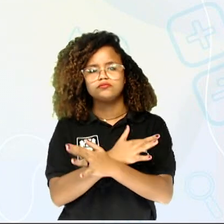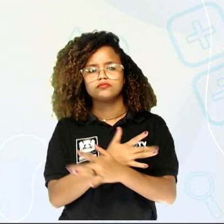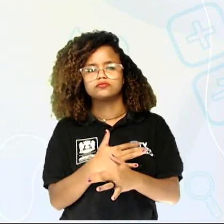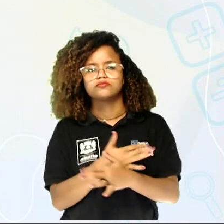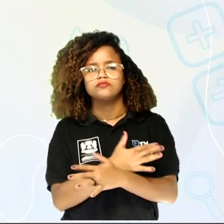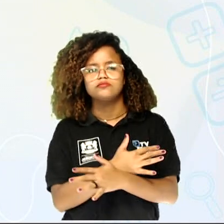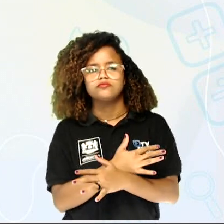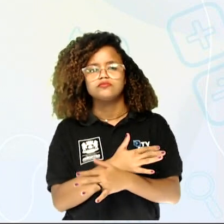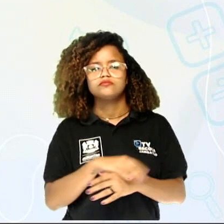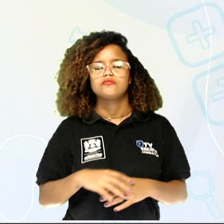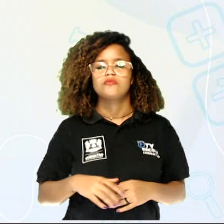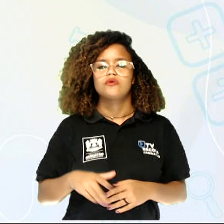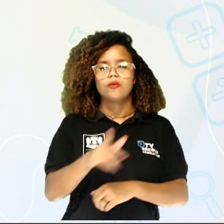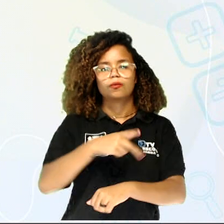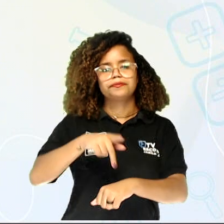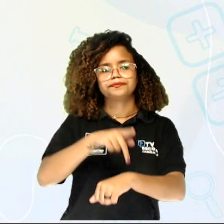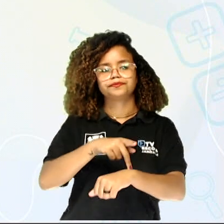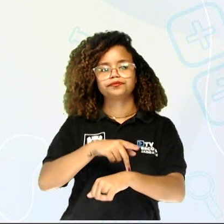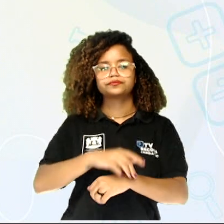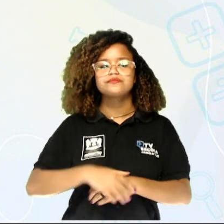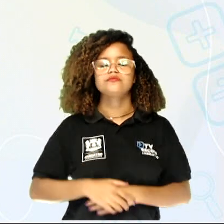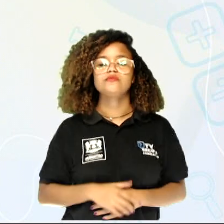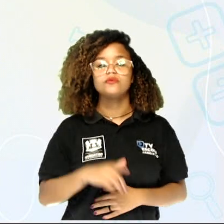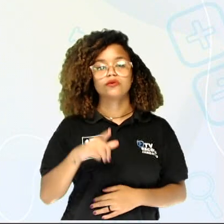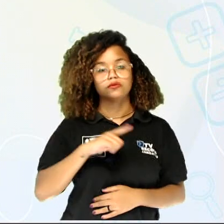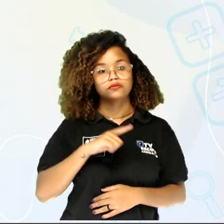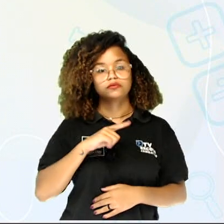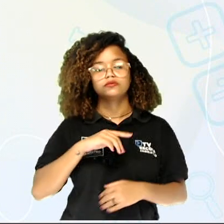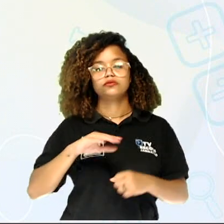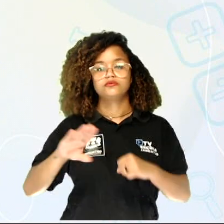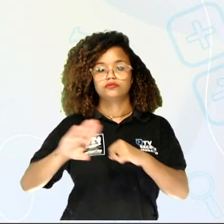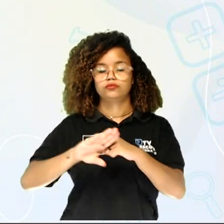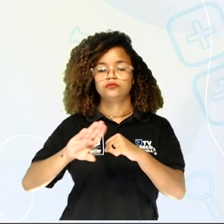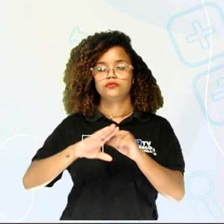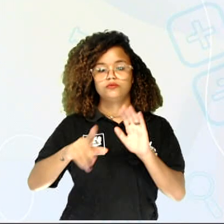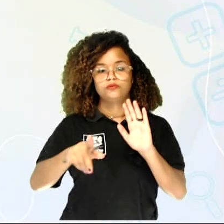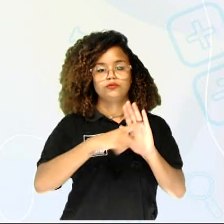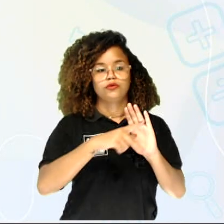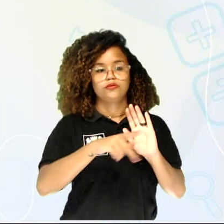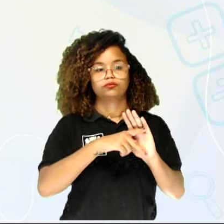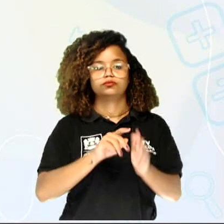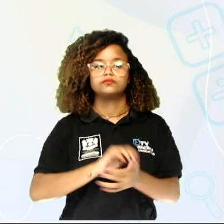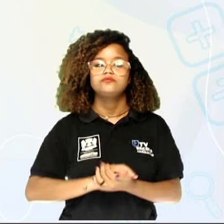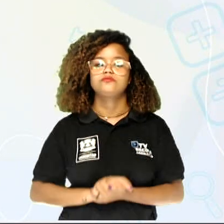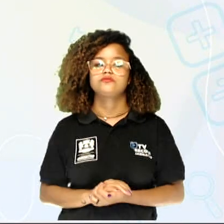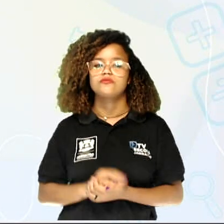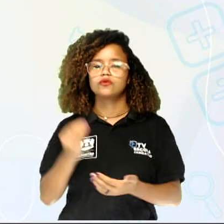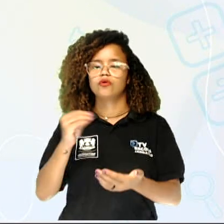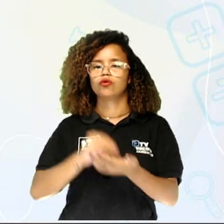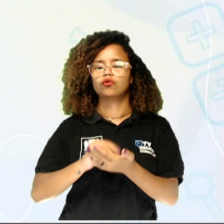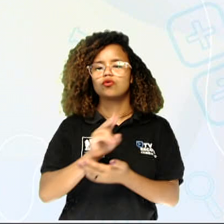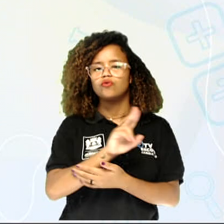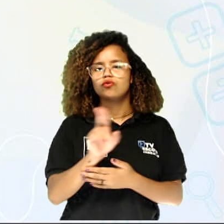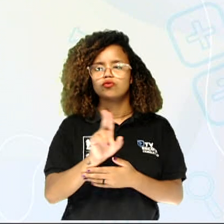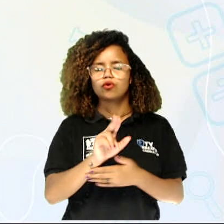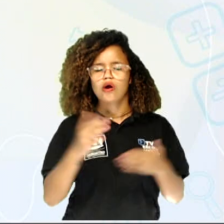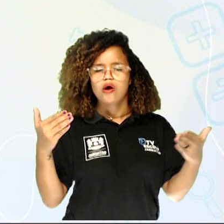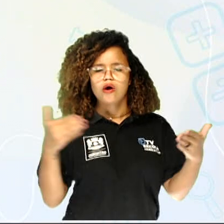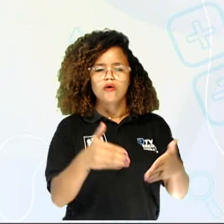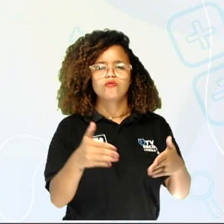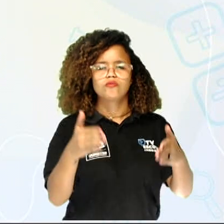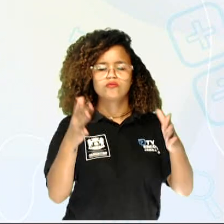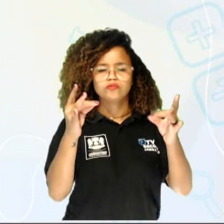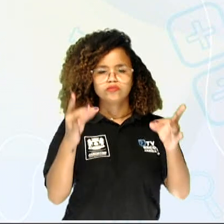país. Temos substantivo próprio, que a gente já viu, né? Nomeiam um ser